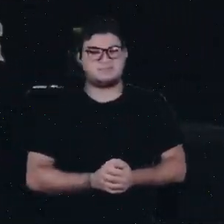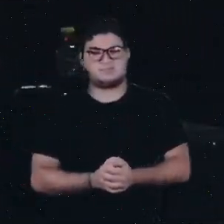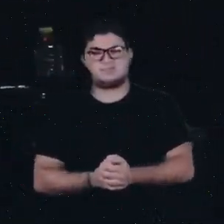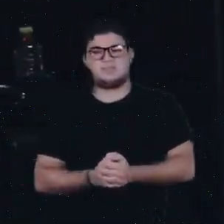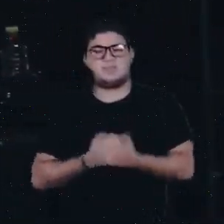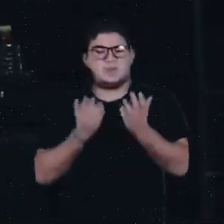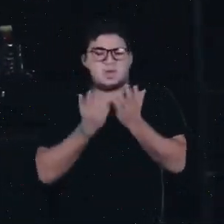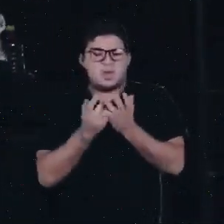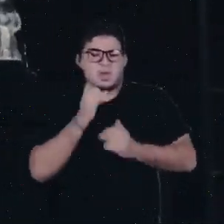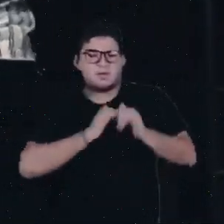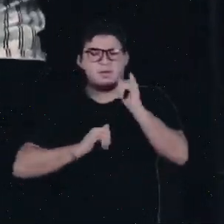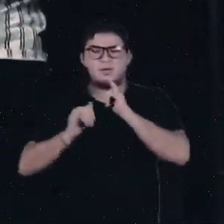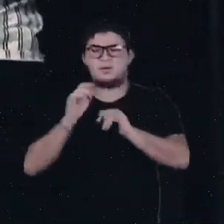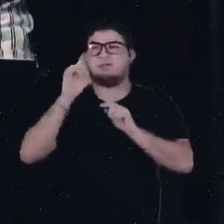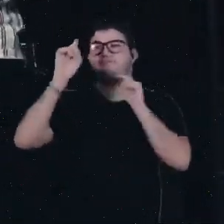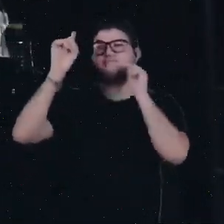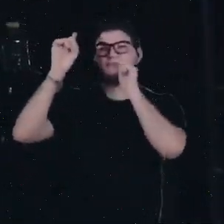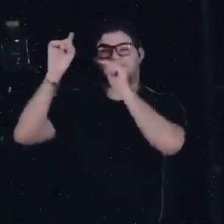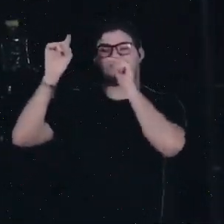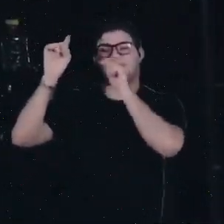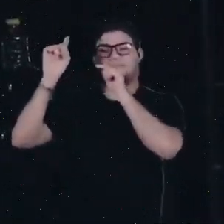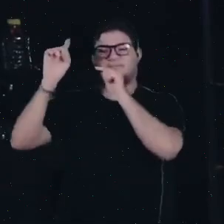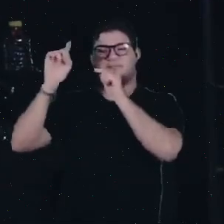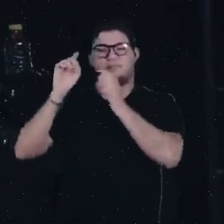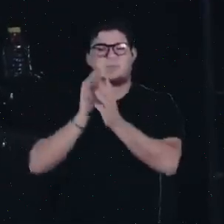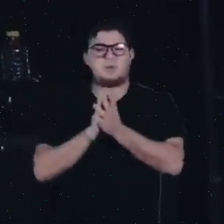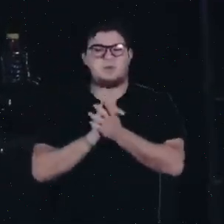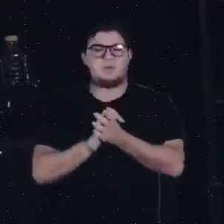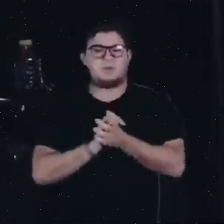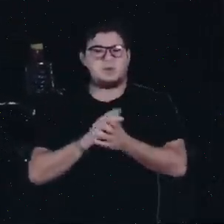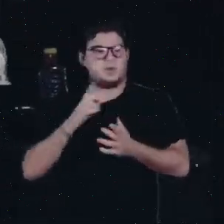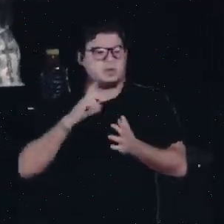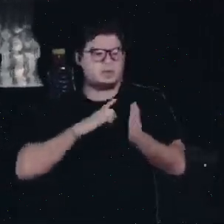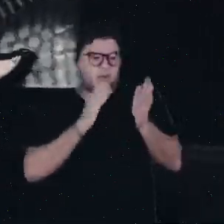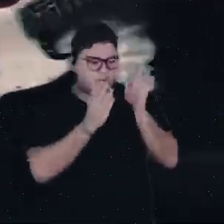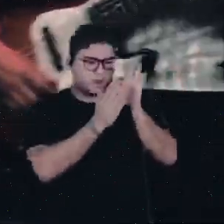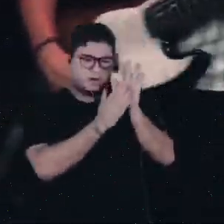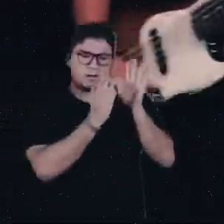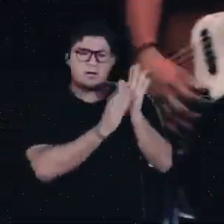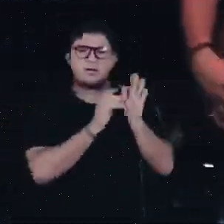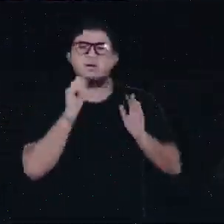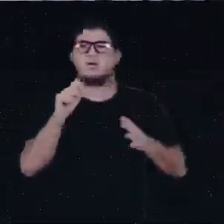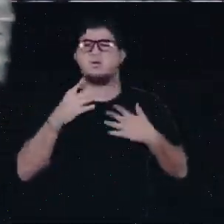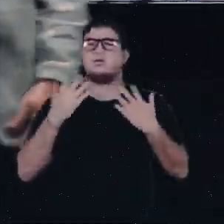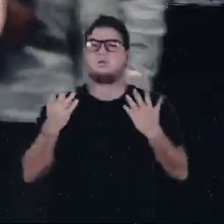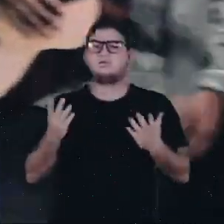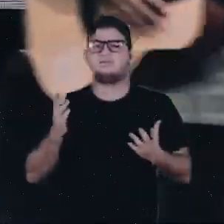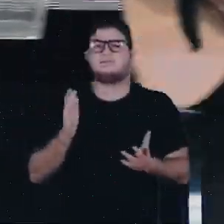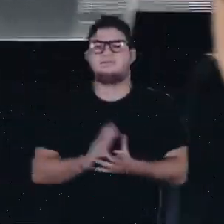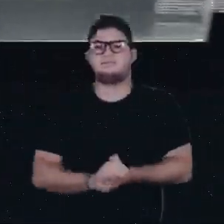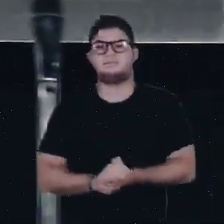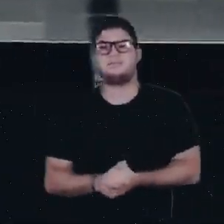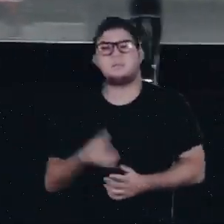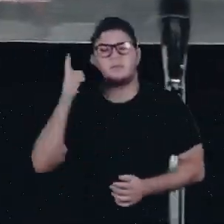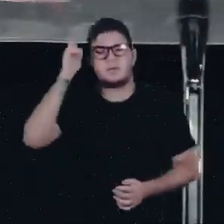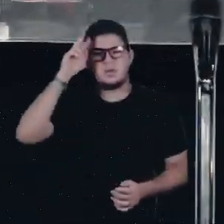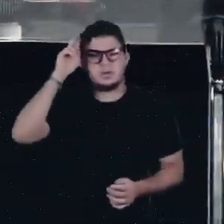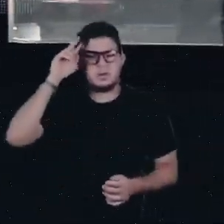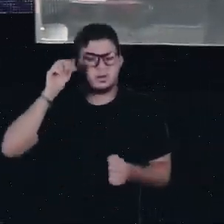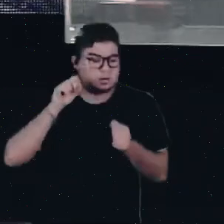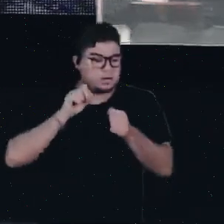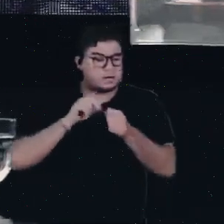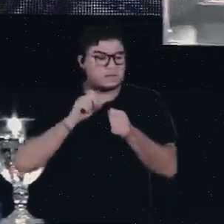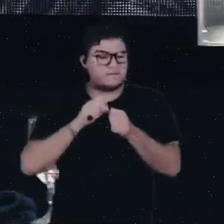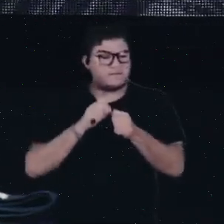A Bíblia diz que Deus nos gravou nas palmas das mãos. Como assim, pastor? Você lembra quando ele foi fazer o